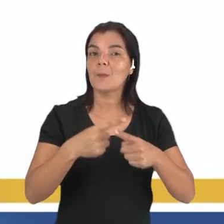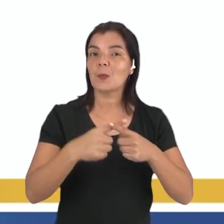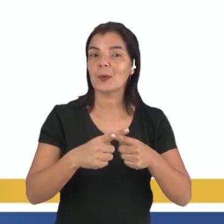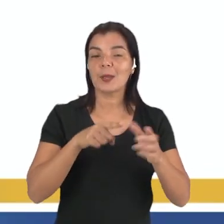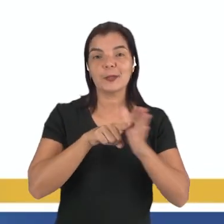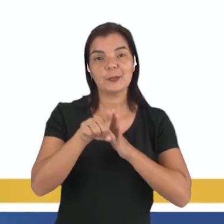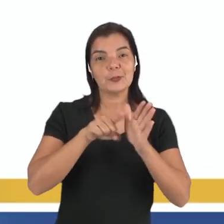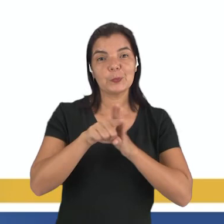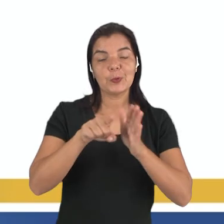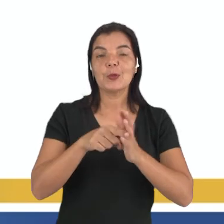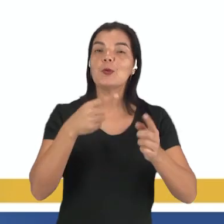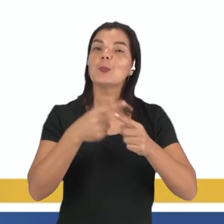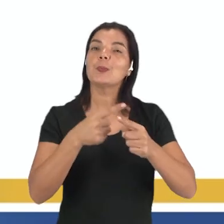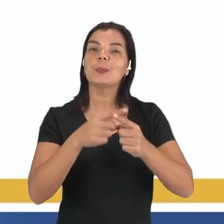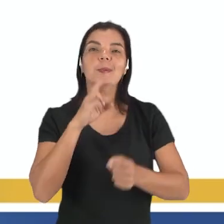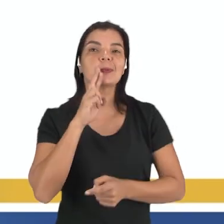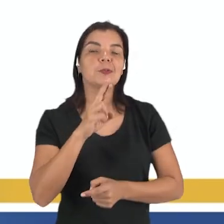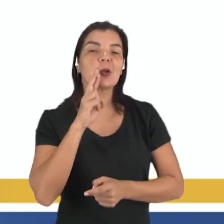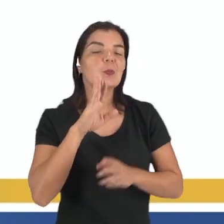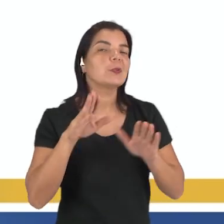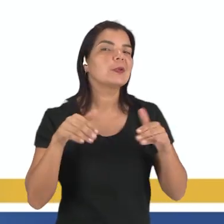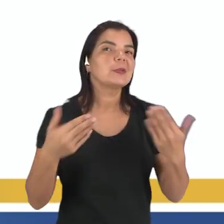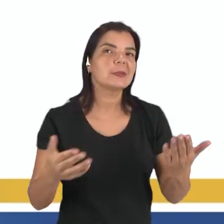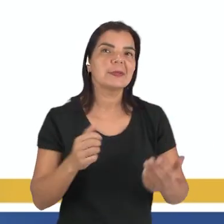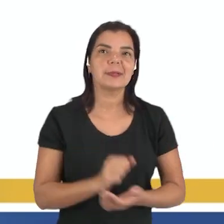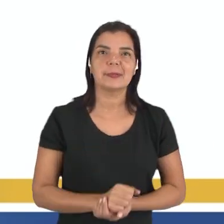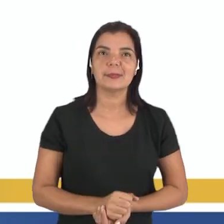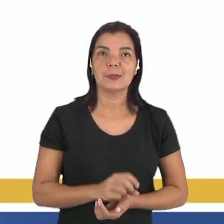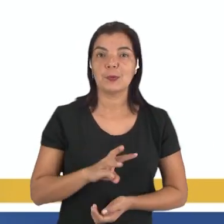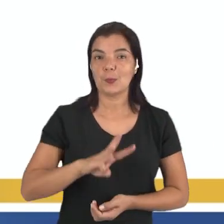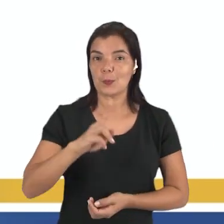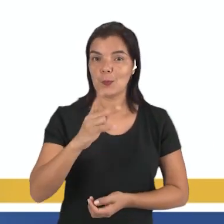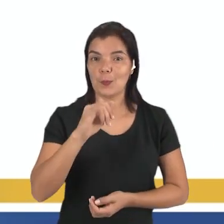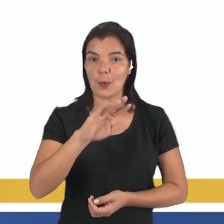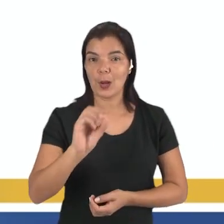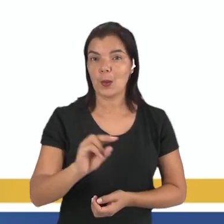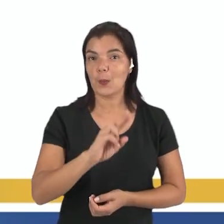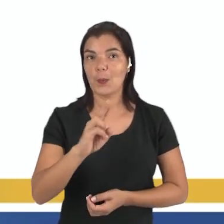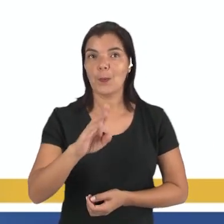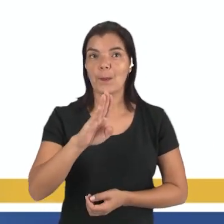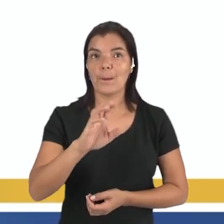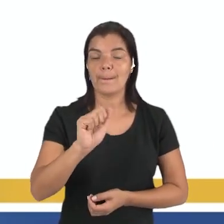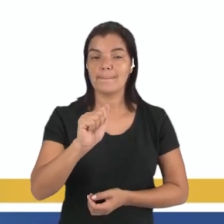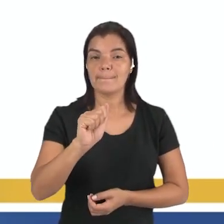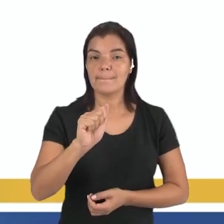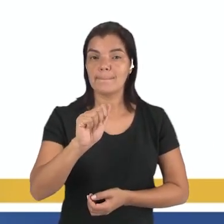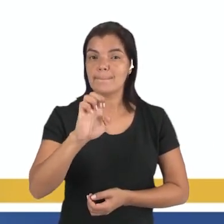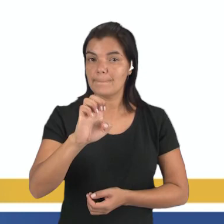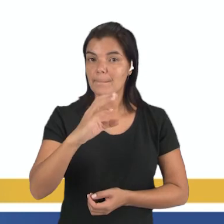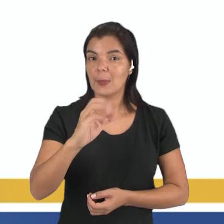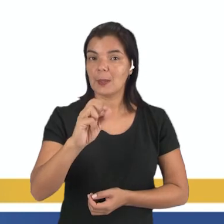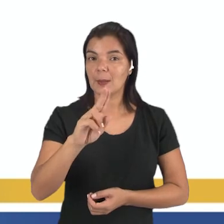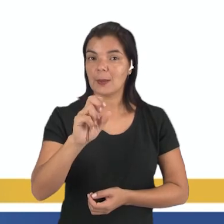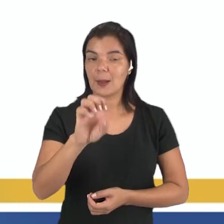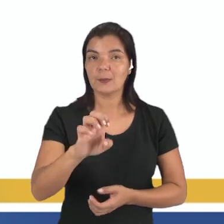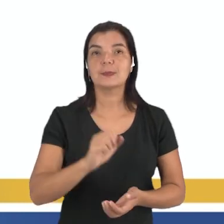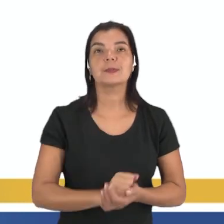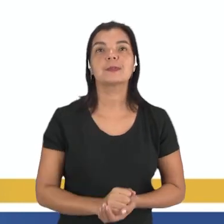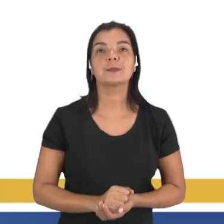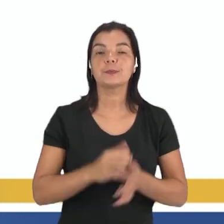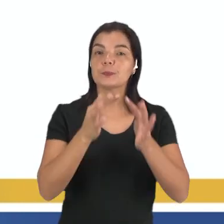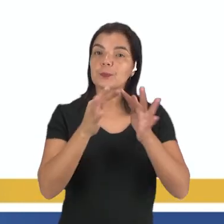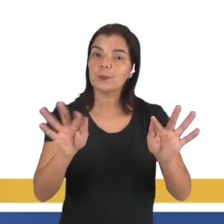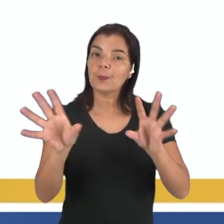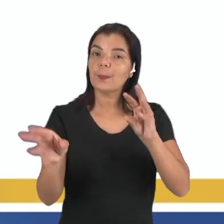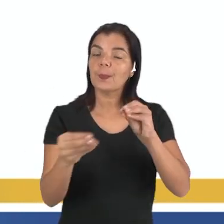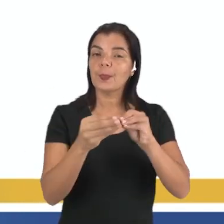pergunta e o porquê de resposta. E aí, why ou because? Complete as frases abaixo com o interrogative pronoun correto. Então,